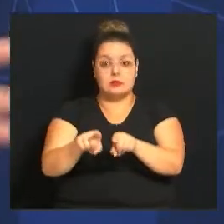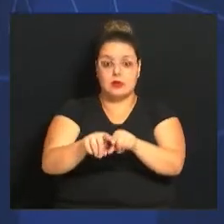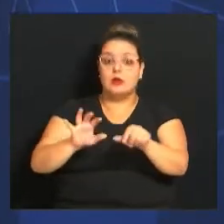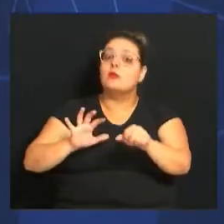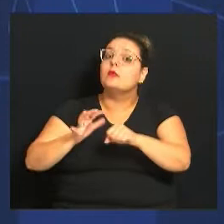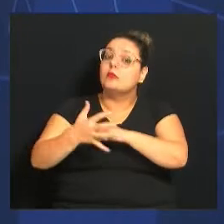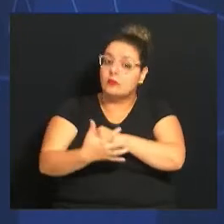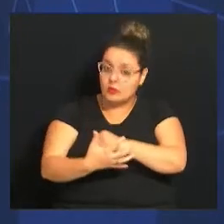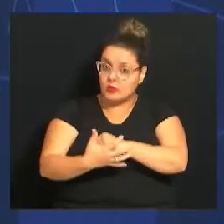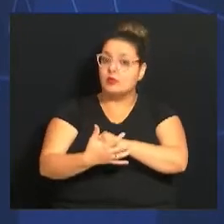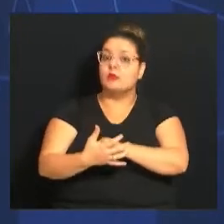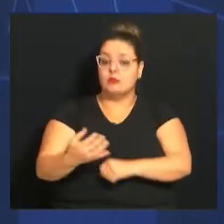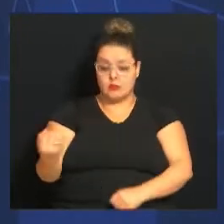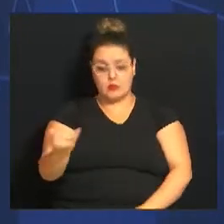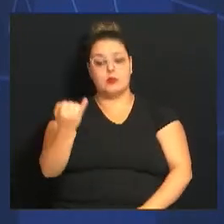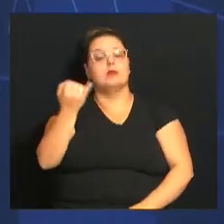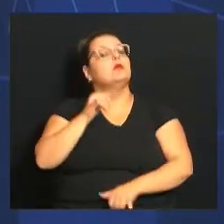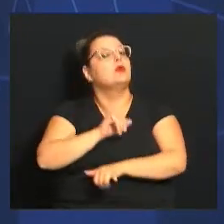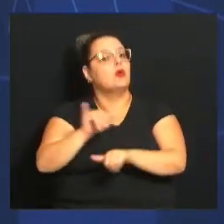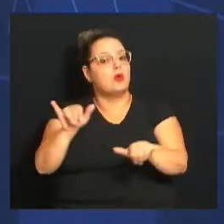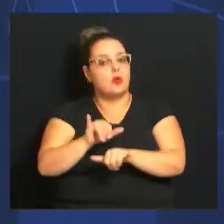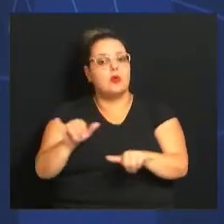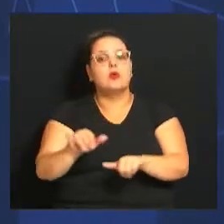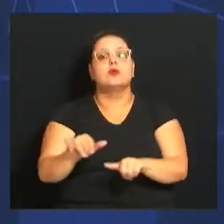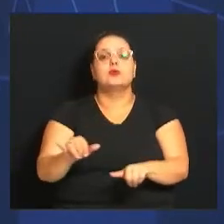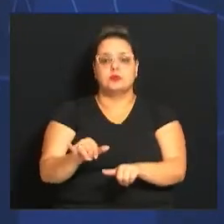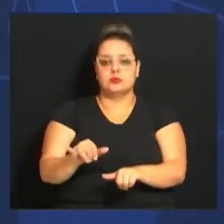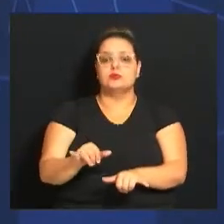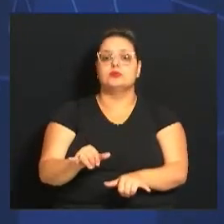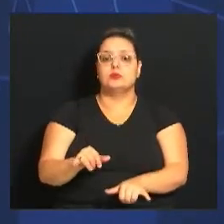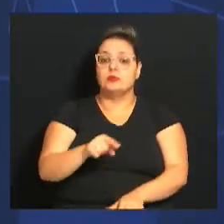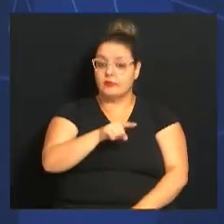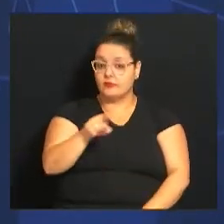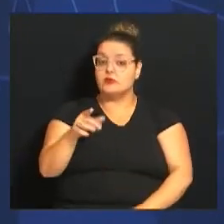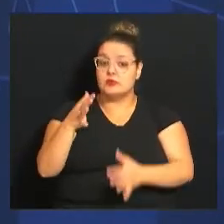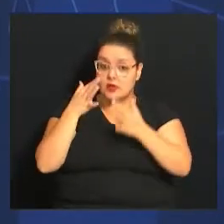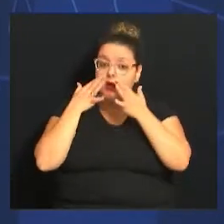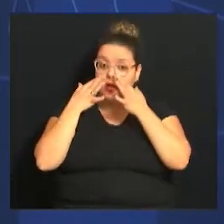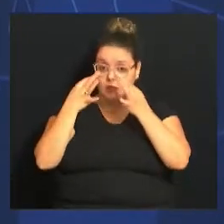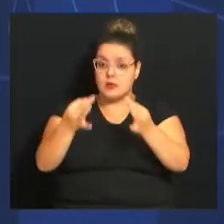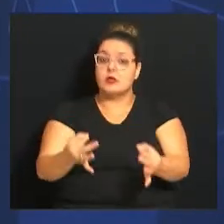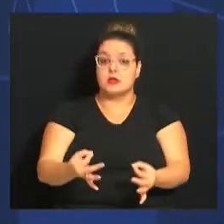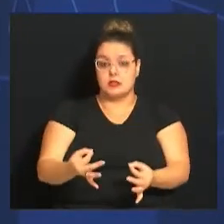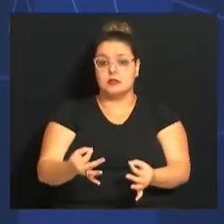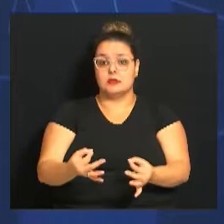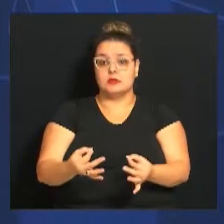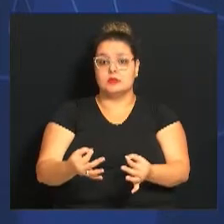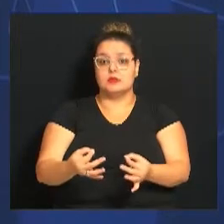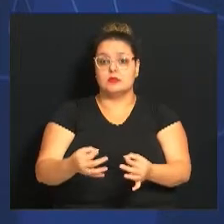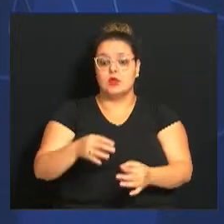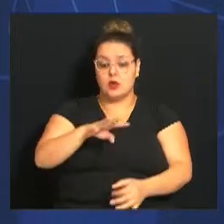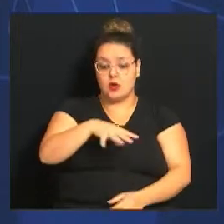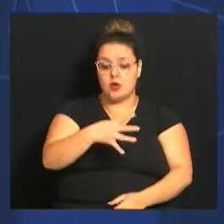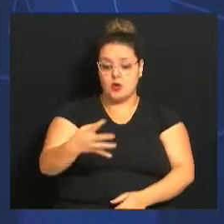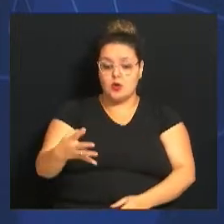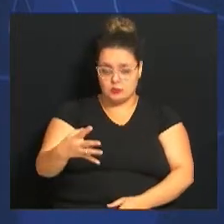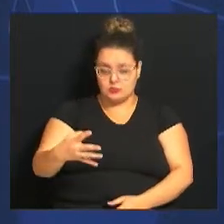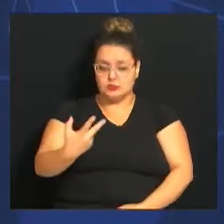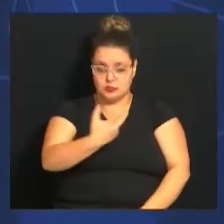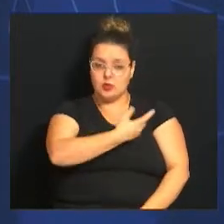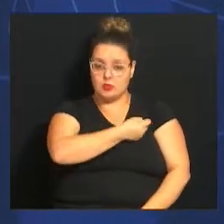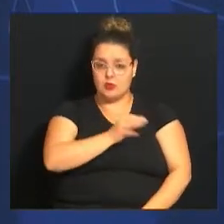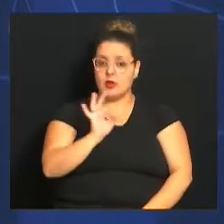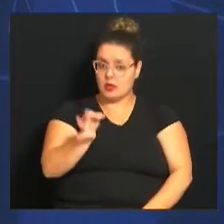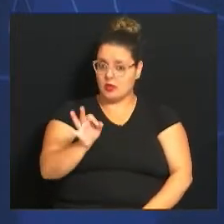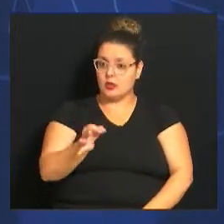é uma campanha que continua. Então é importante, né, você estar atento aí à sua caderneta de vacinação para deixar